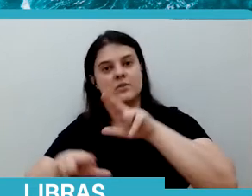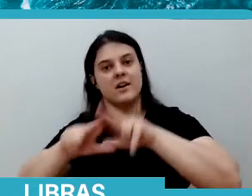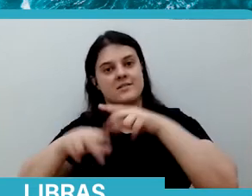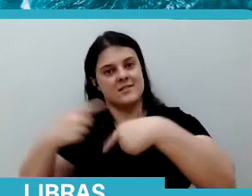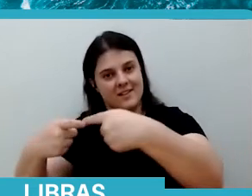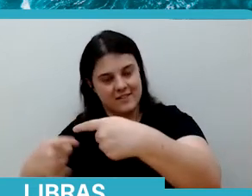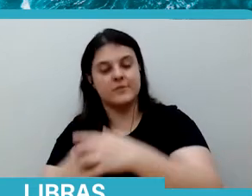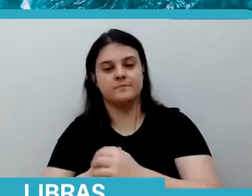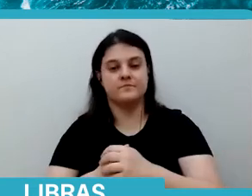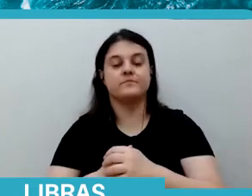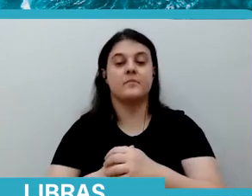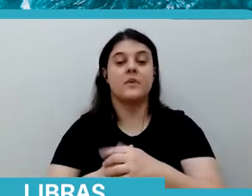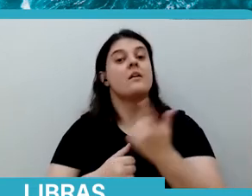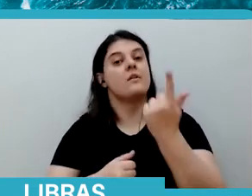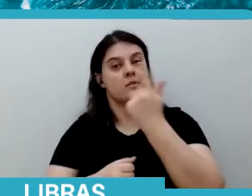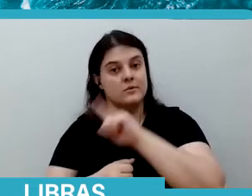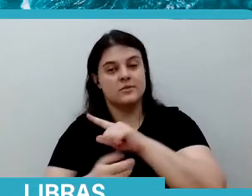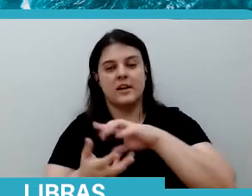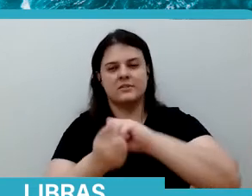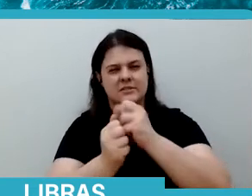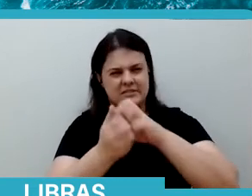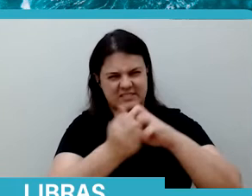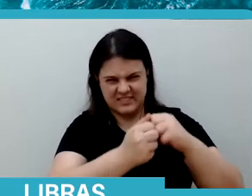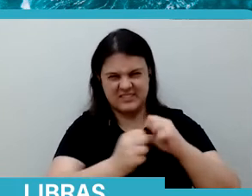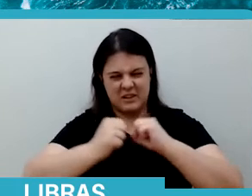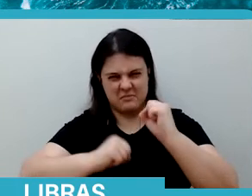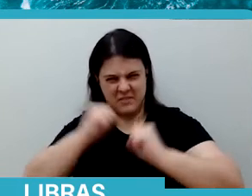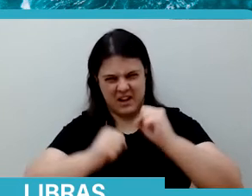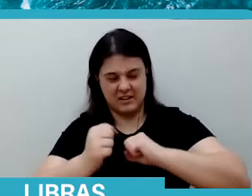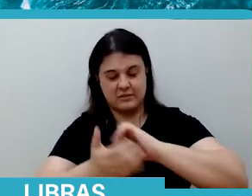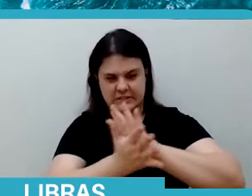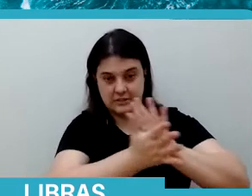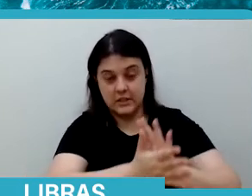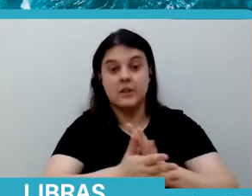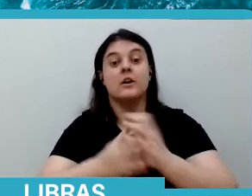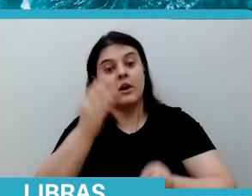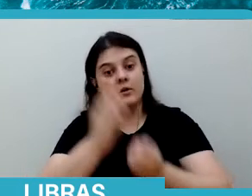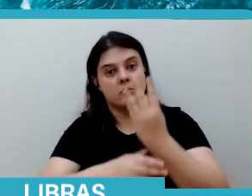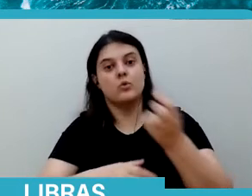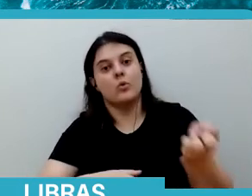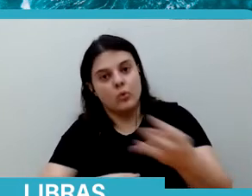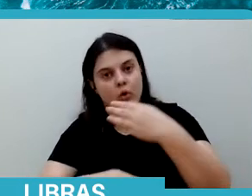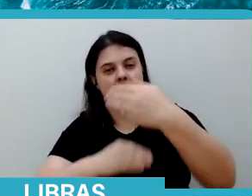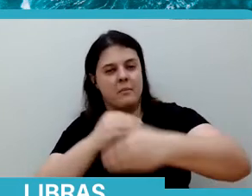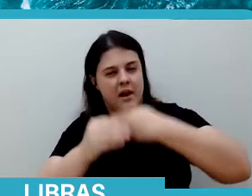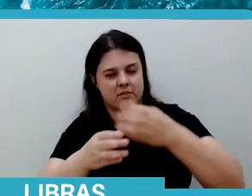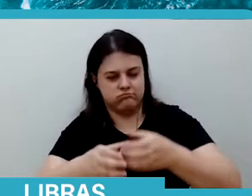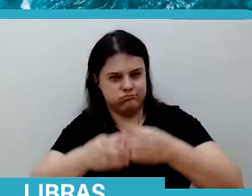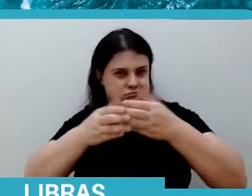foram usadas e a gente tritura faz todo o processo para transformar em novas embalagens da Positiva